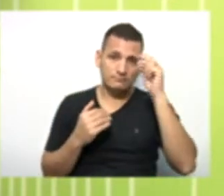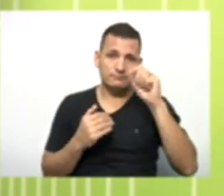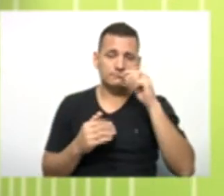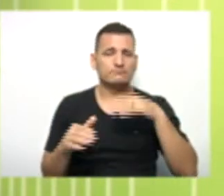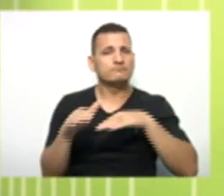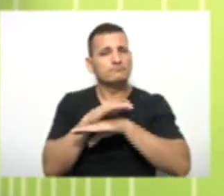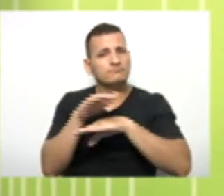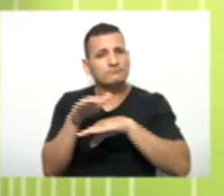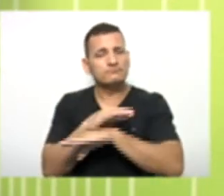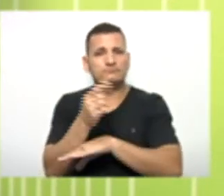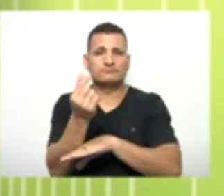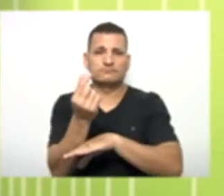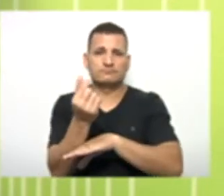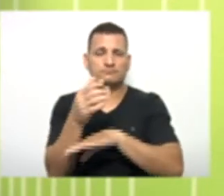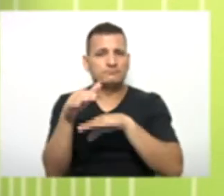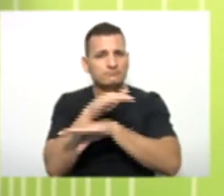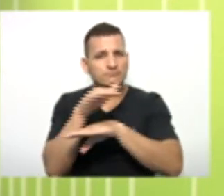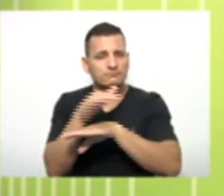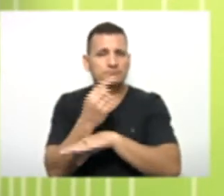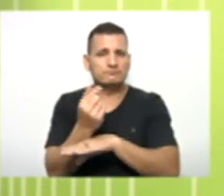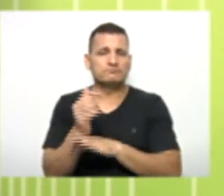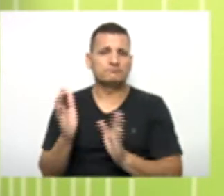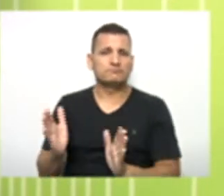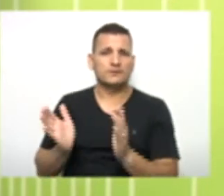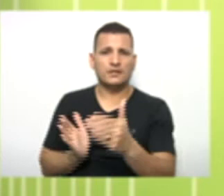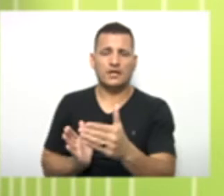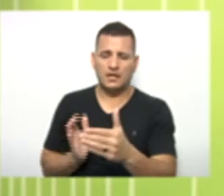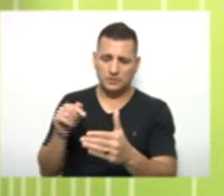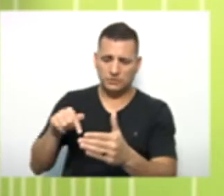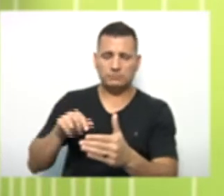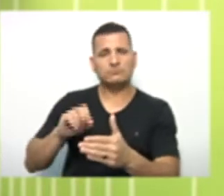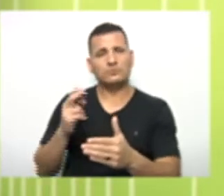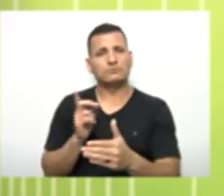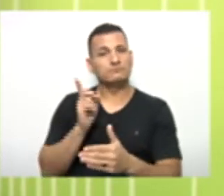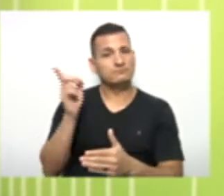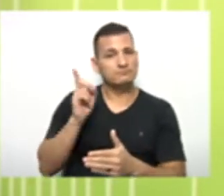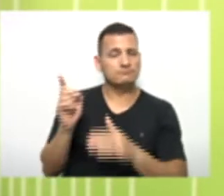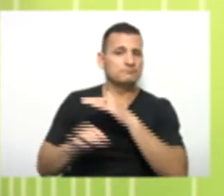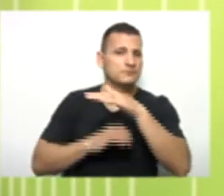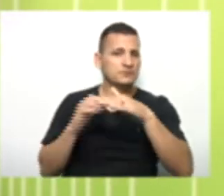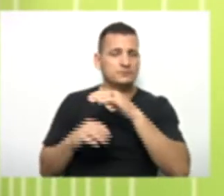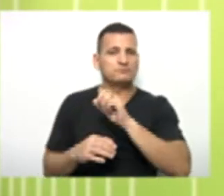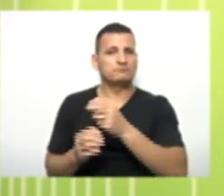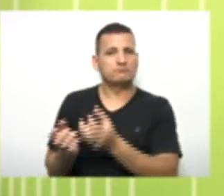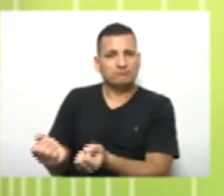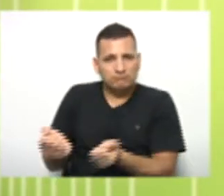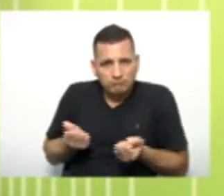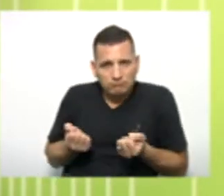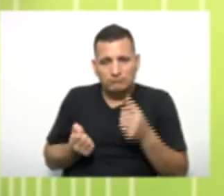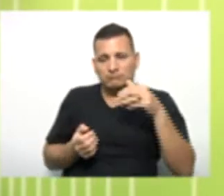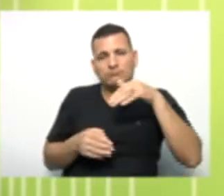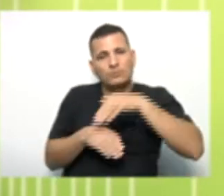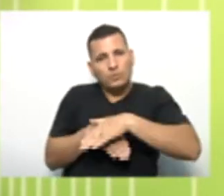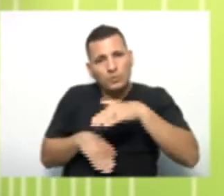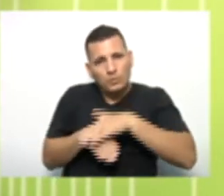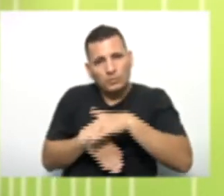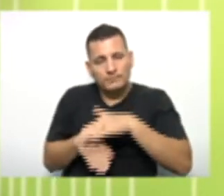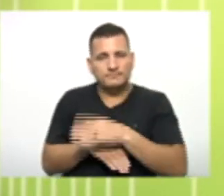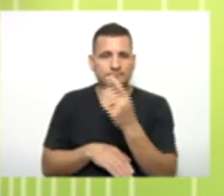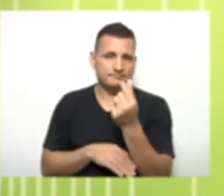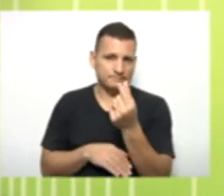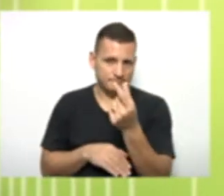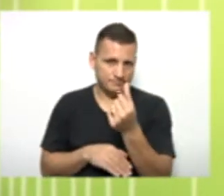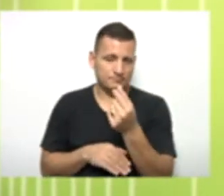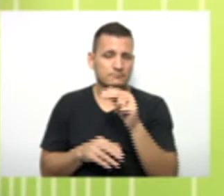dinheiro numa caixa ou num armário lá na empresa. Sempre tinha uma gaveta e a gente colocava o dinheiro em espécie.